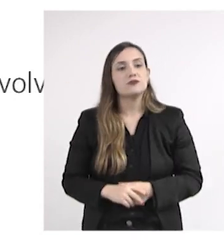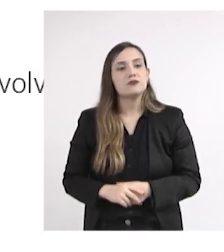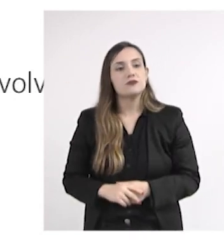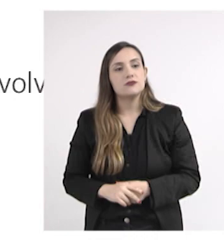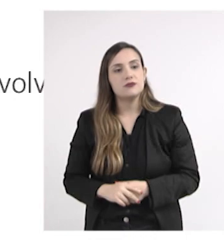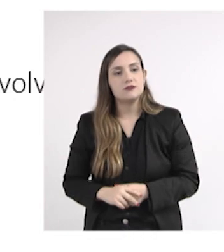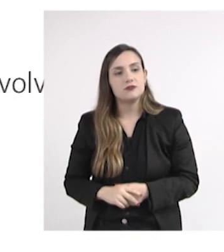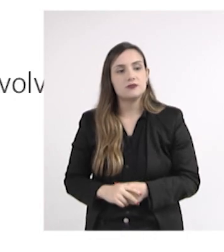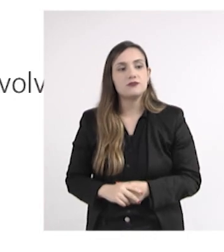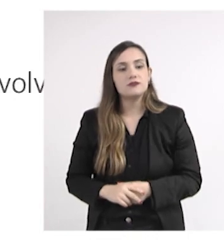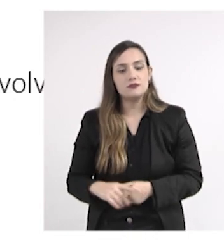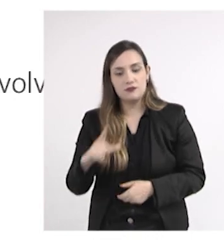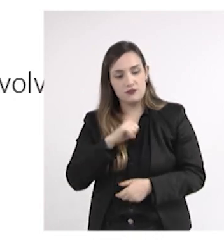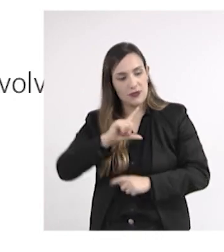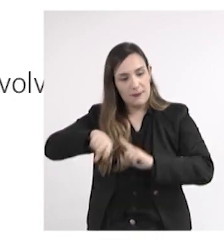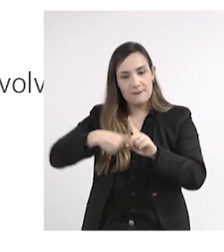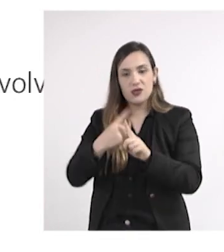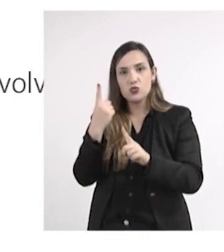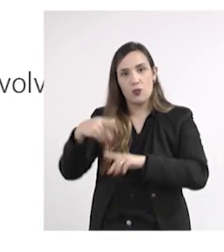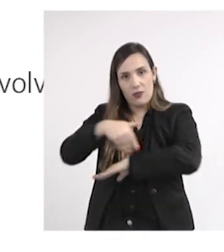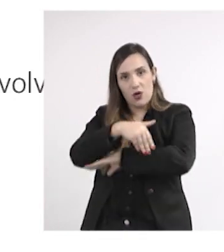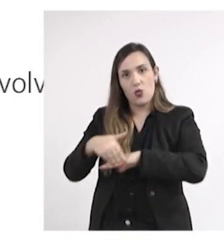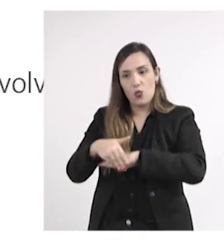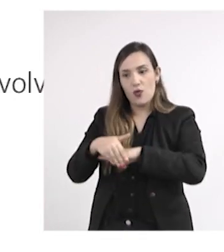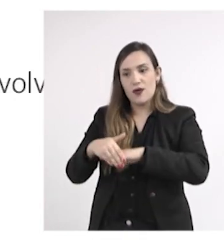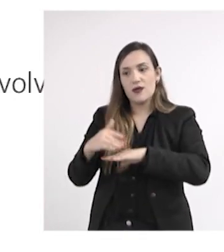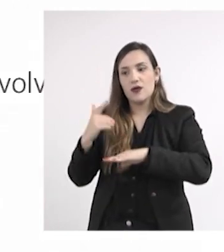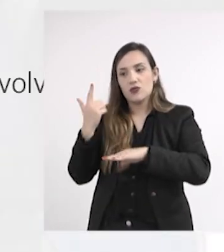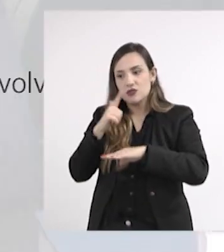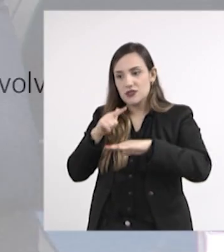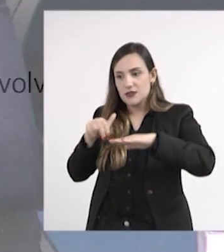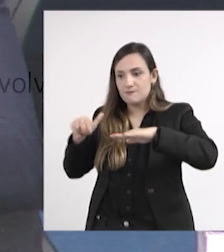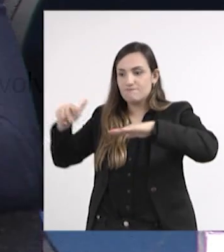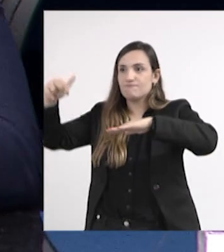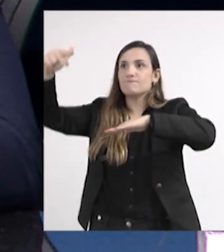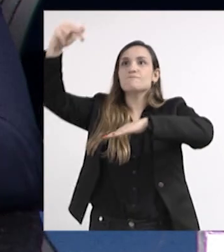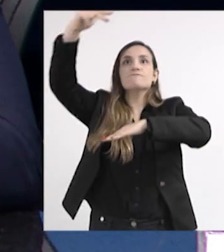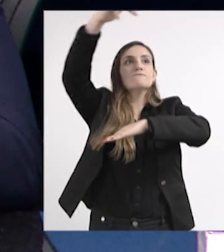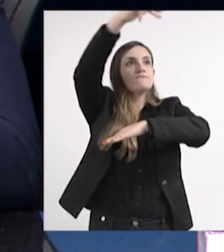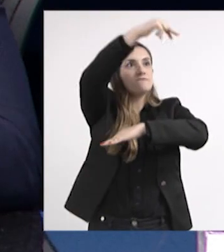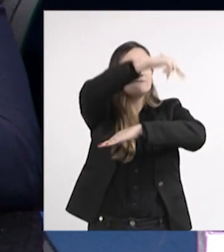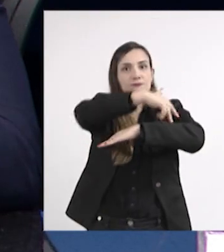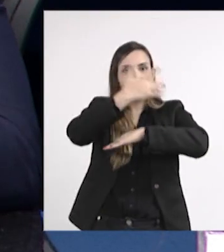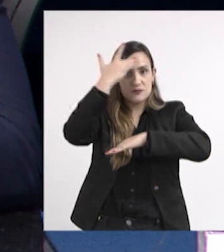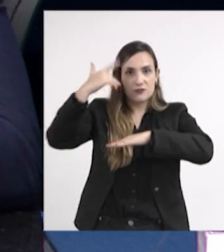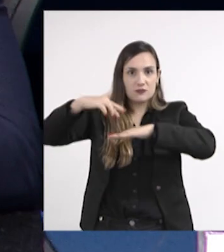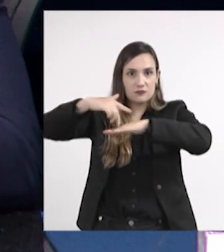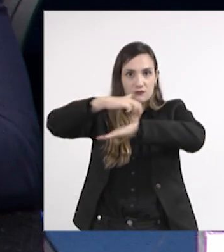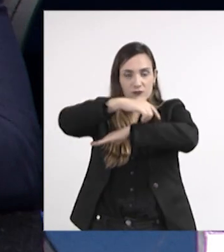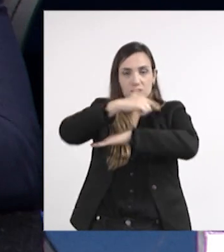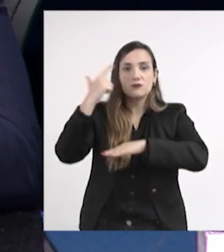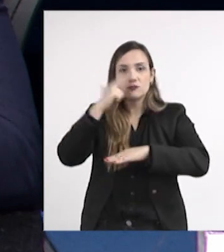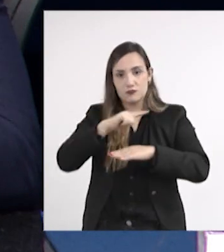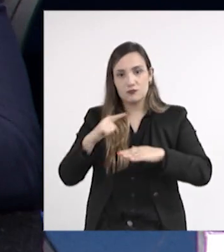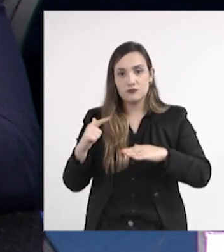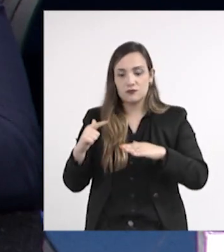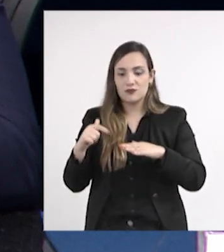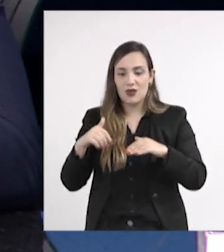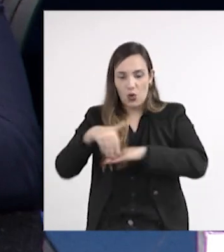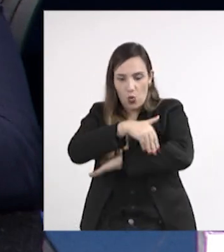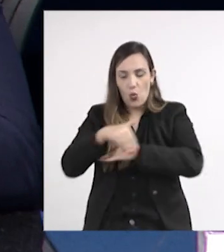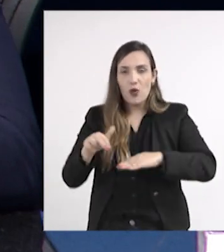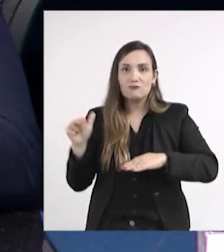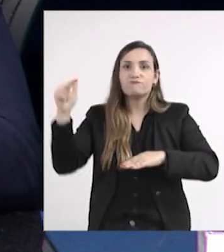implementação de faixas adicionais, passarelas, obras de arte especial e os